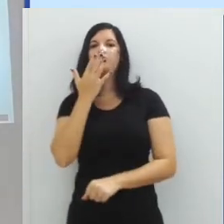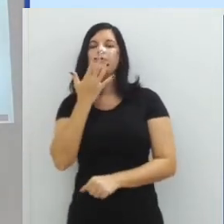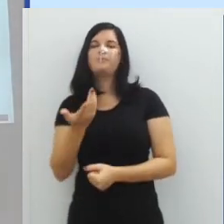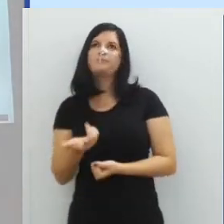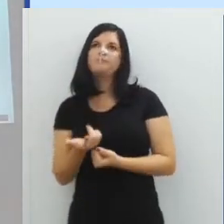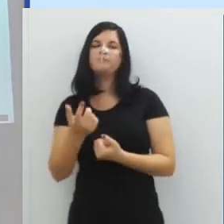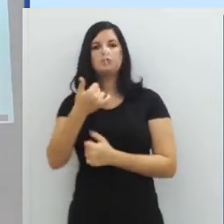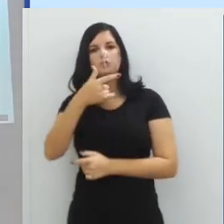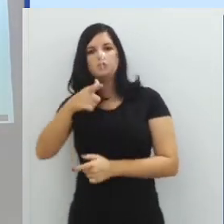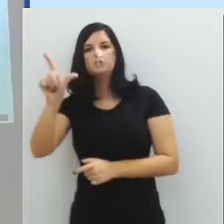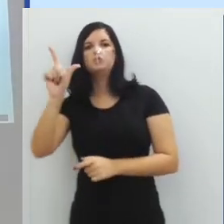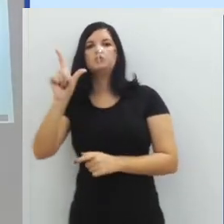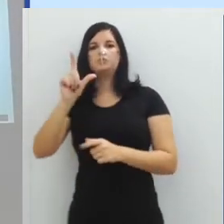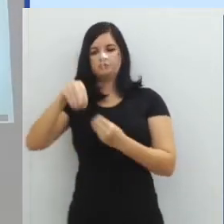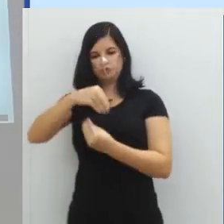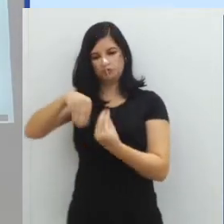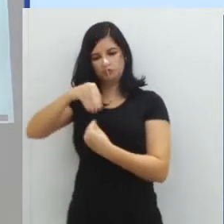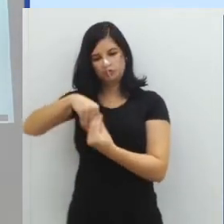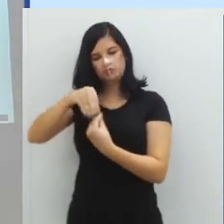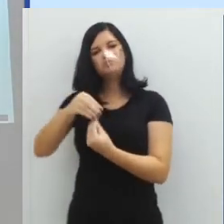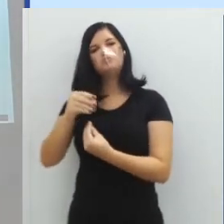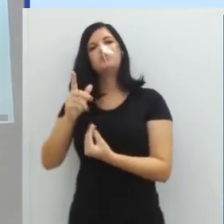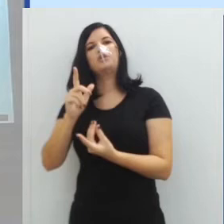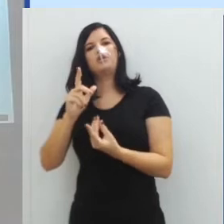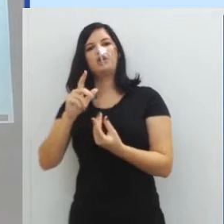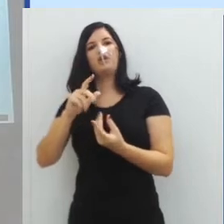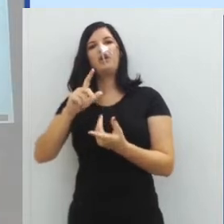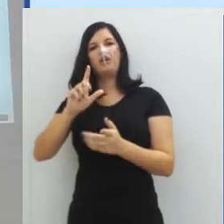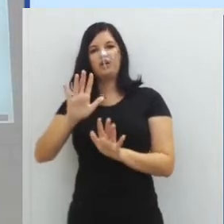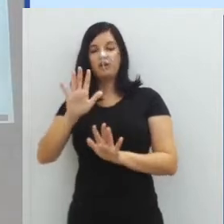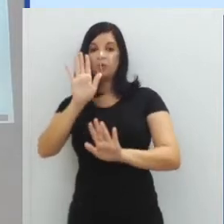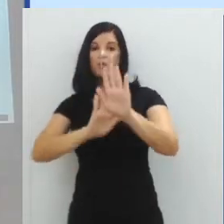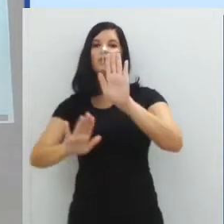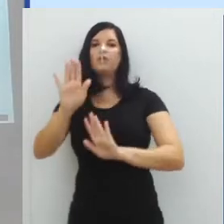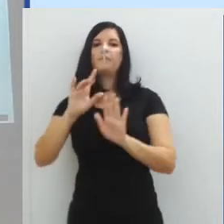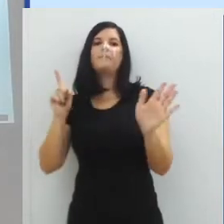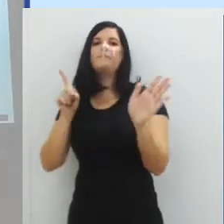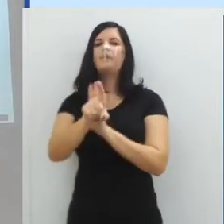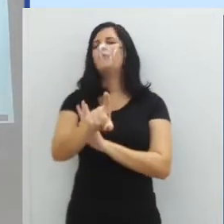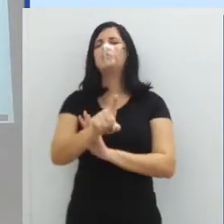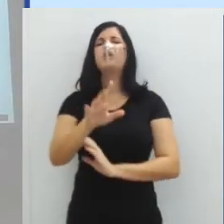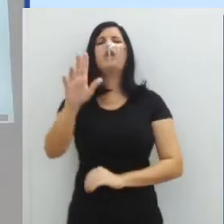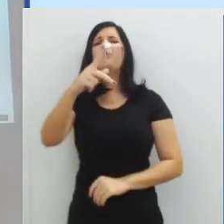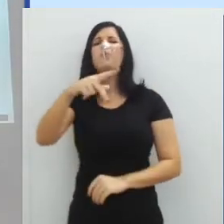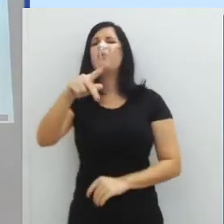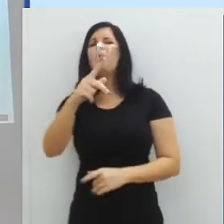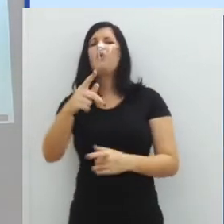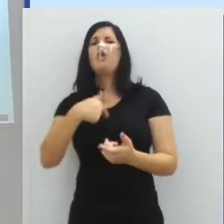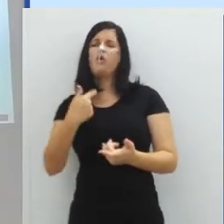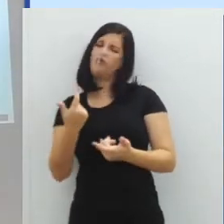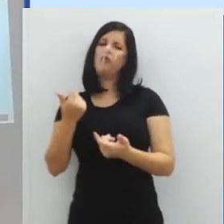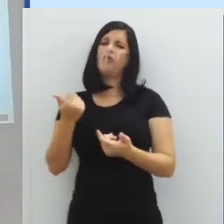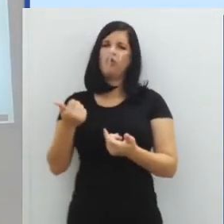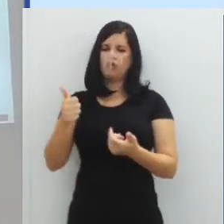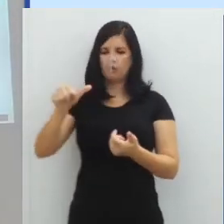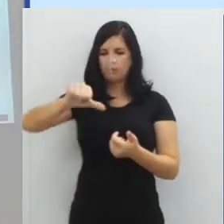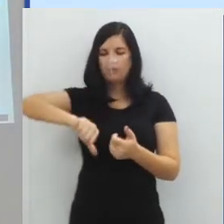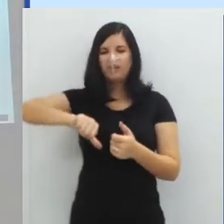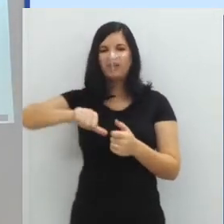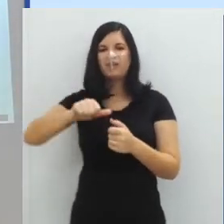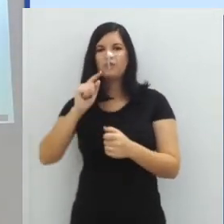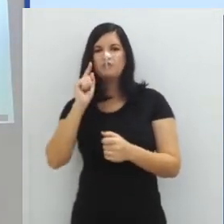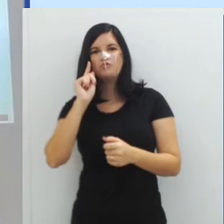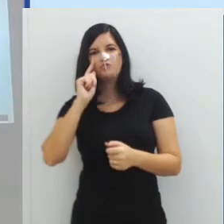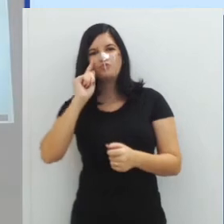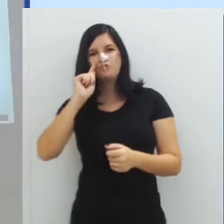coisa com outra e a gente tem uma mudança de cor. Agora cuidado, se perguntarem, professor, então se eu botar kisuke